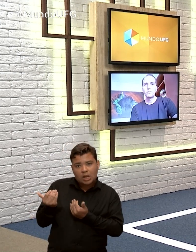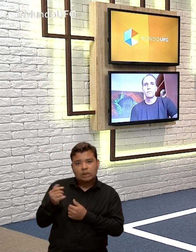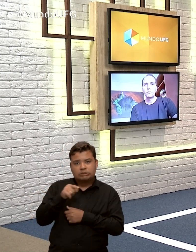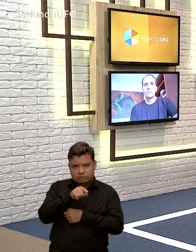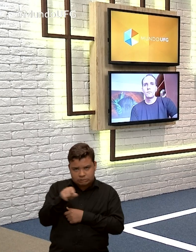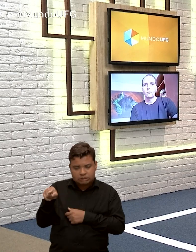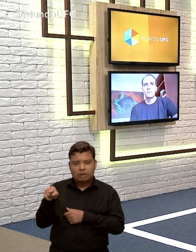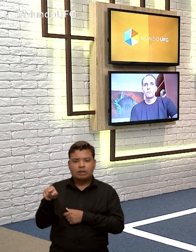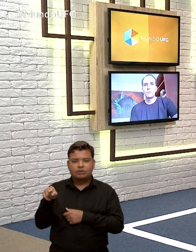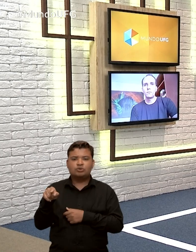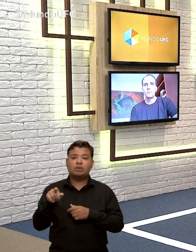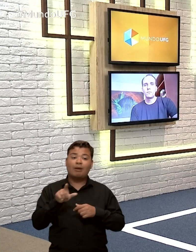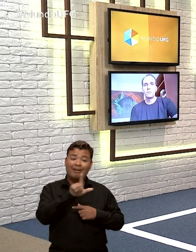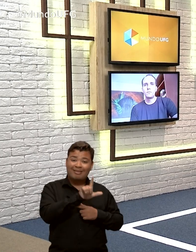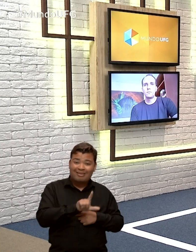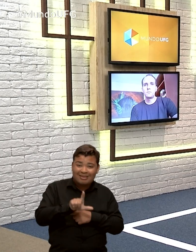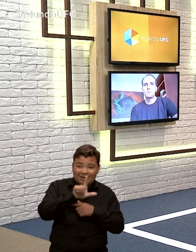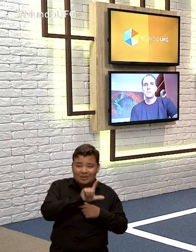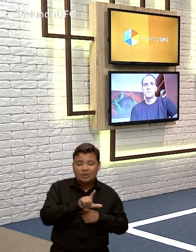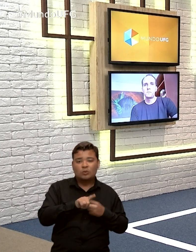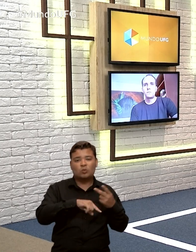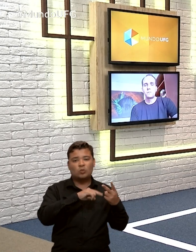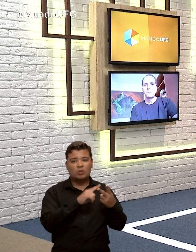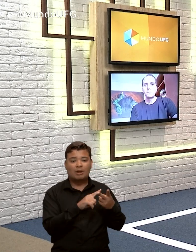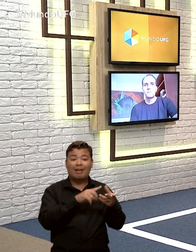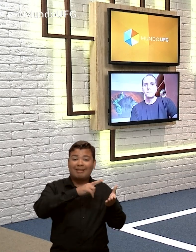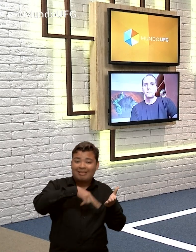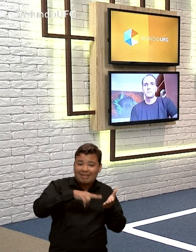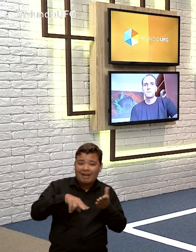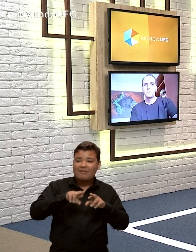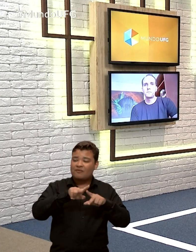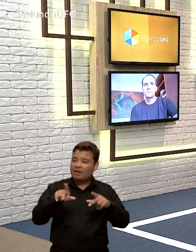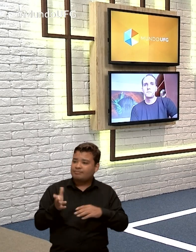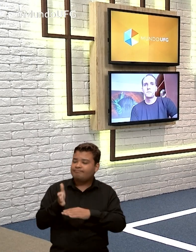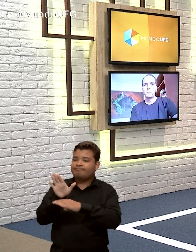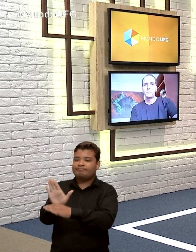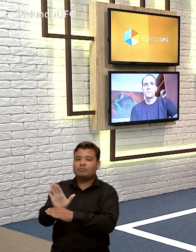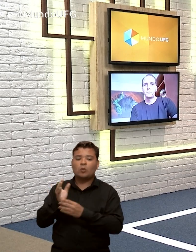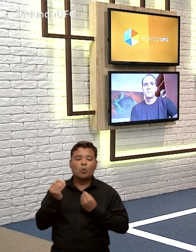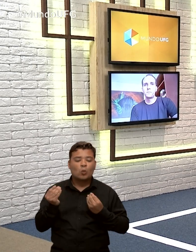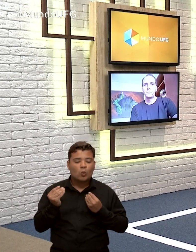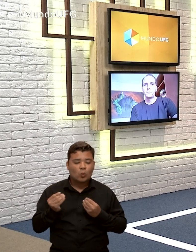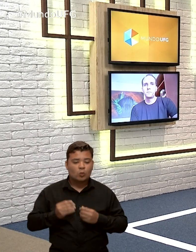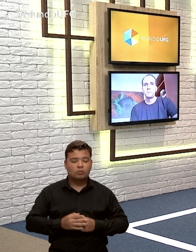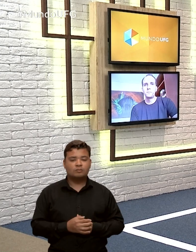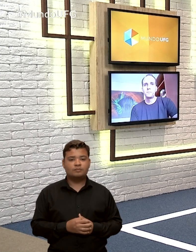da literatura, da leitura, da literatura, enfim?